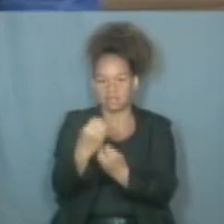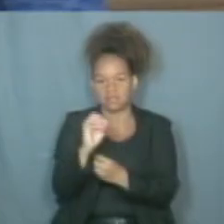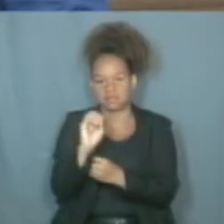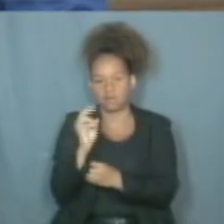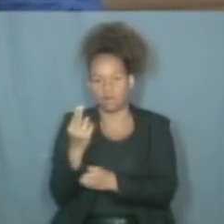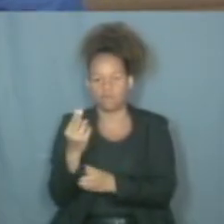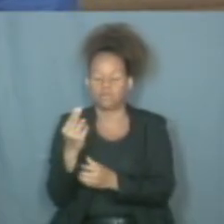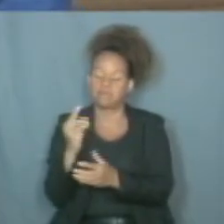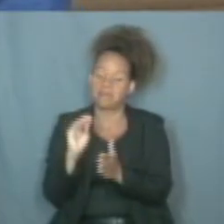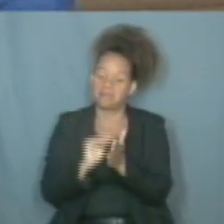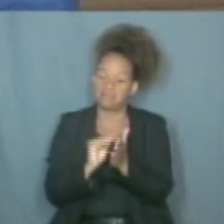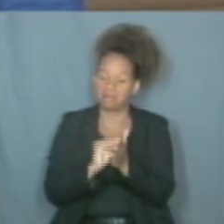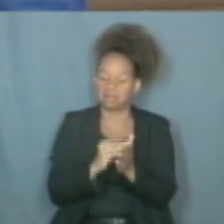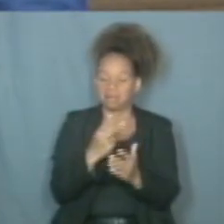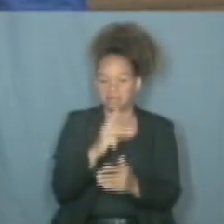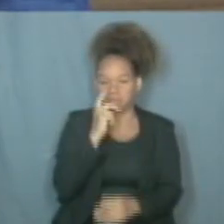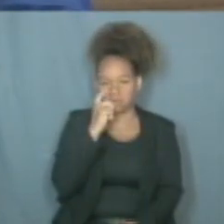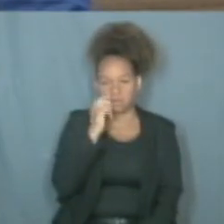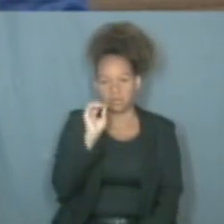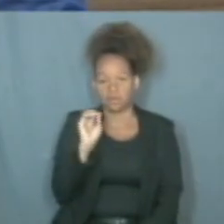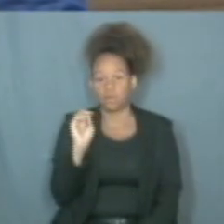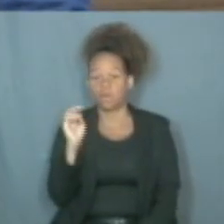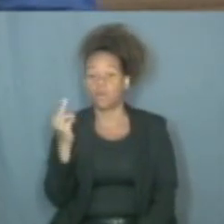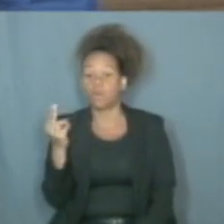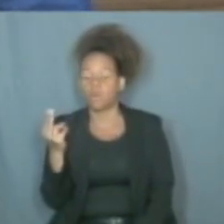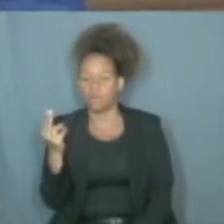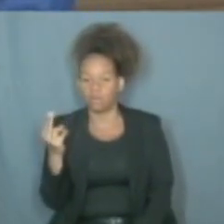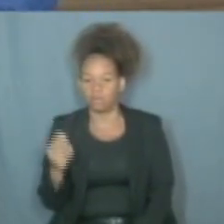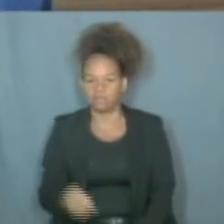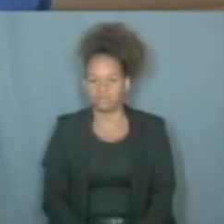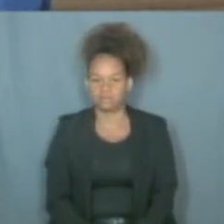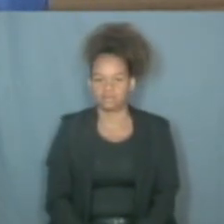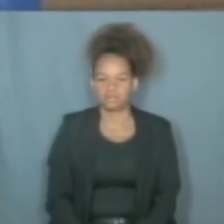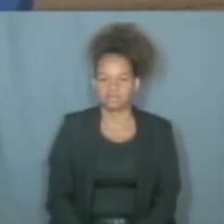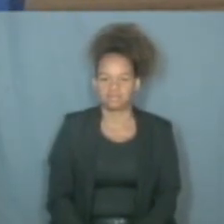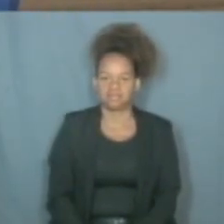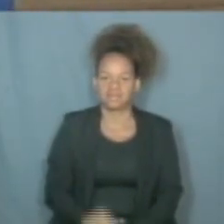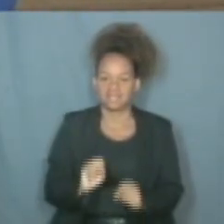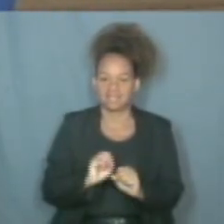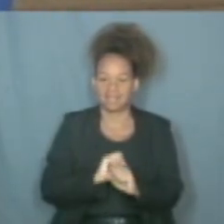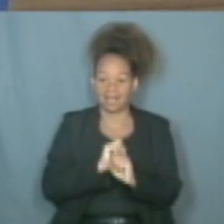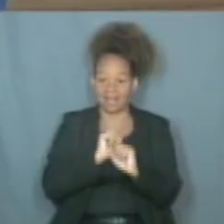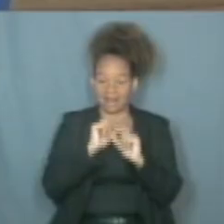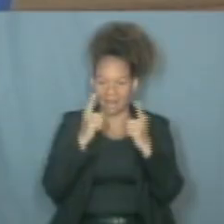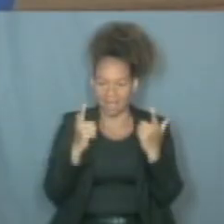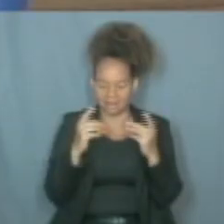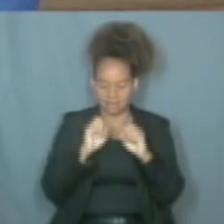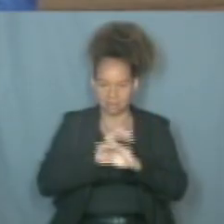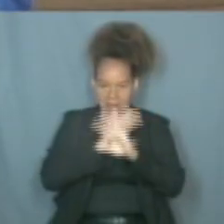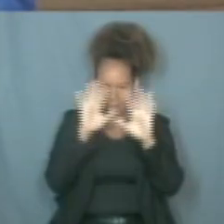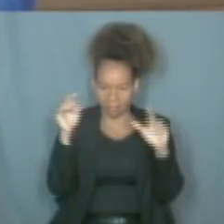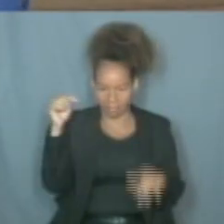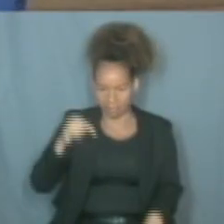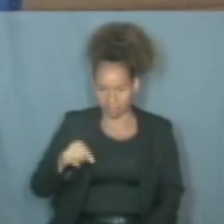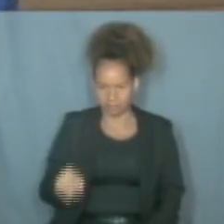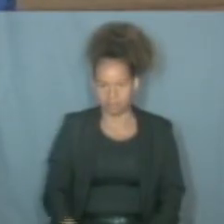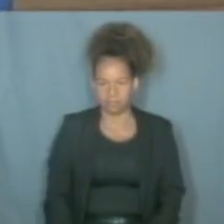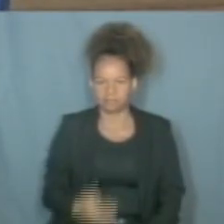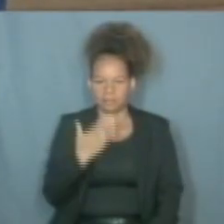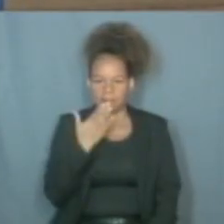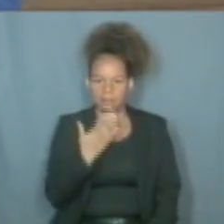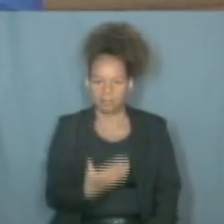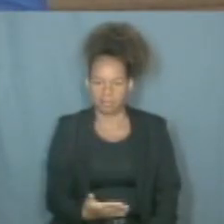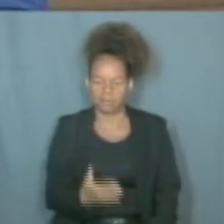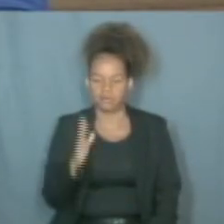a ausência desta. Tem um ou alternativamente aqui. Então, assim, para deixar claro, primeiro, o que a gente pediu